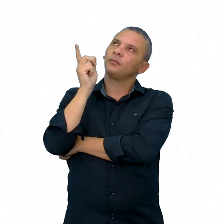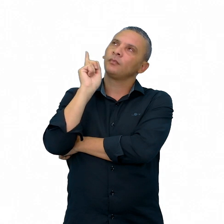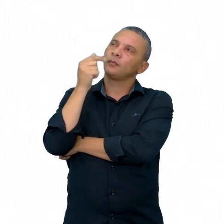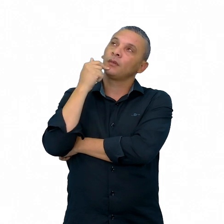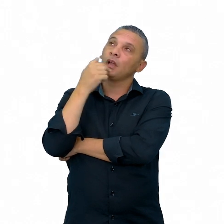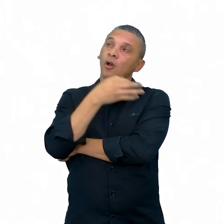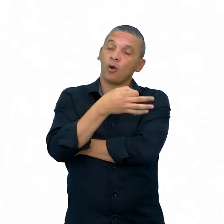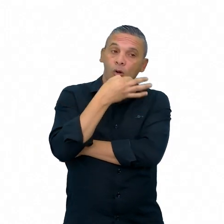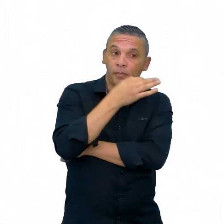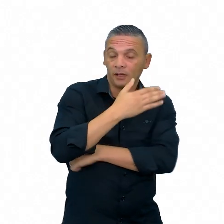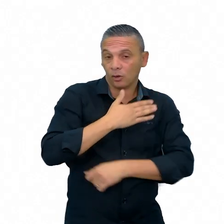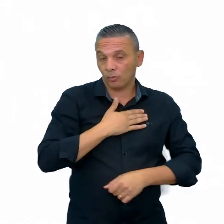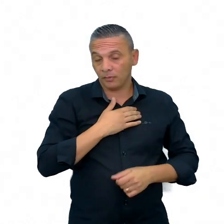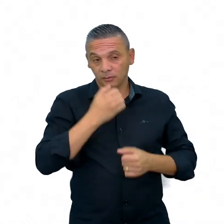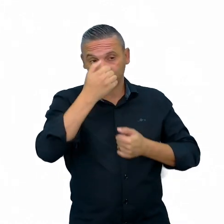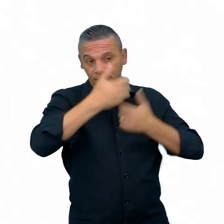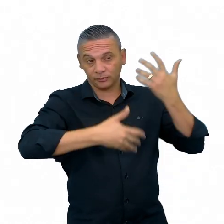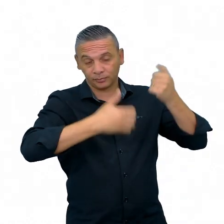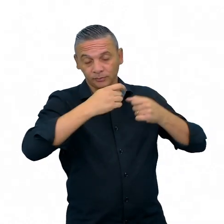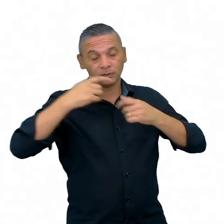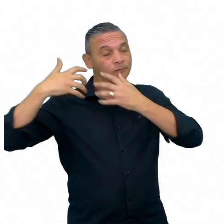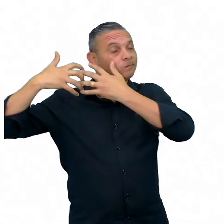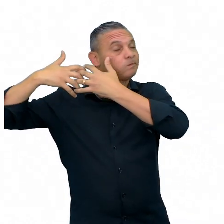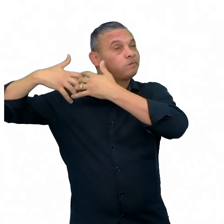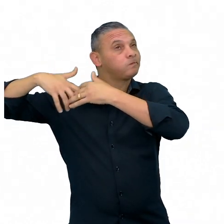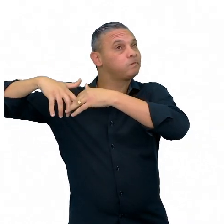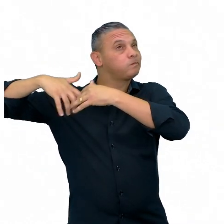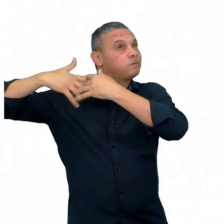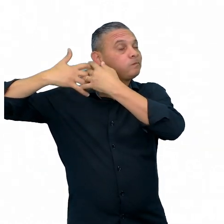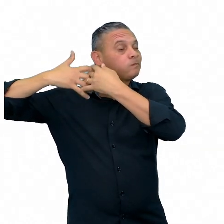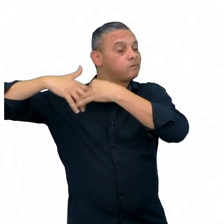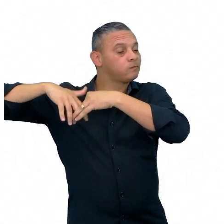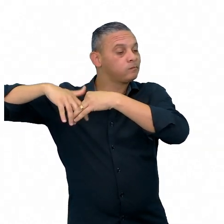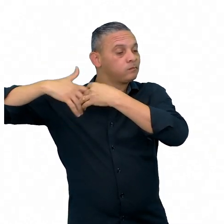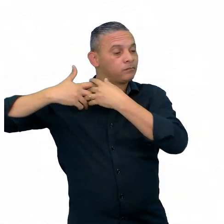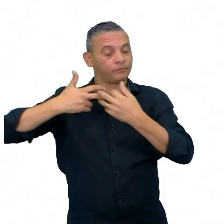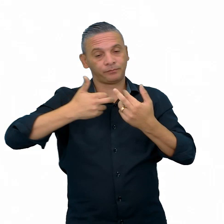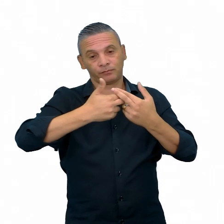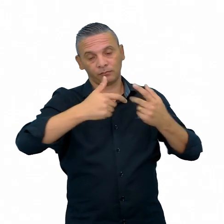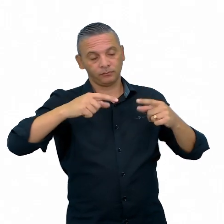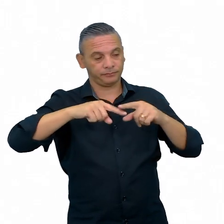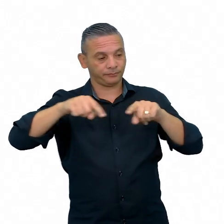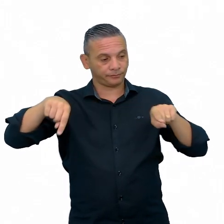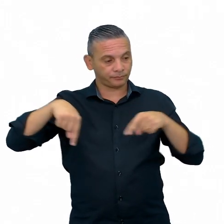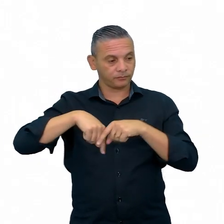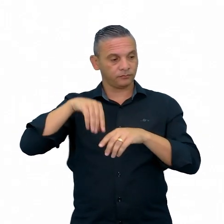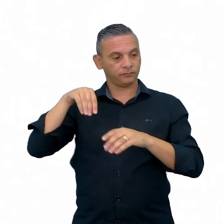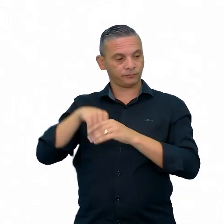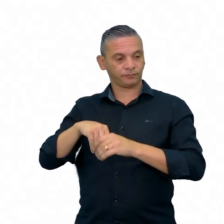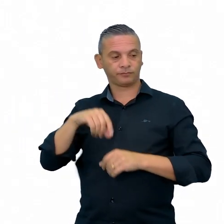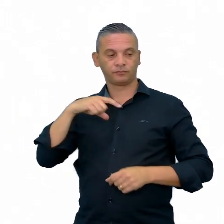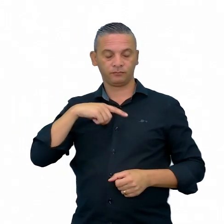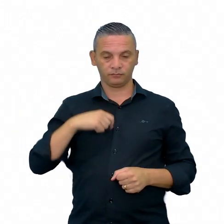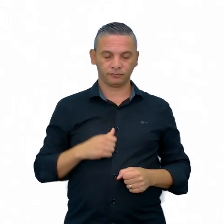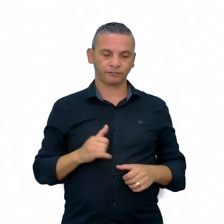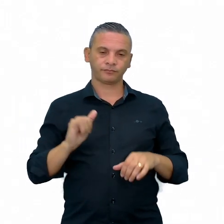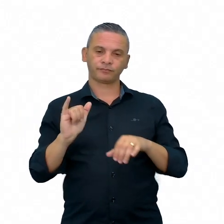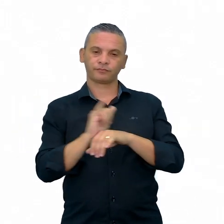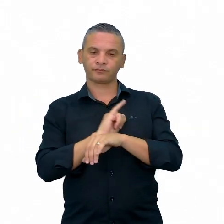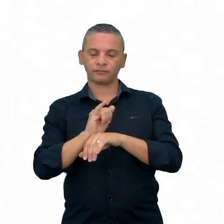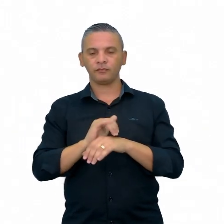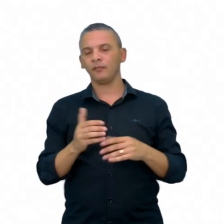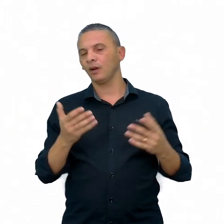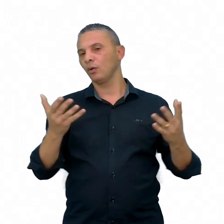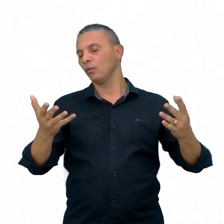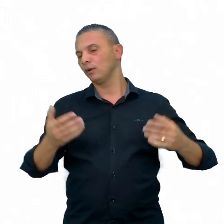eles possam refletir sobre as ações que eles estão tomando em sala de aula, as estratégias que eles estão